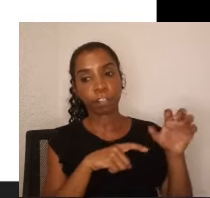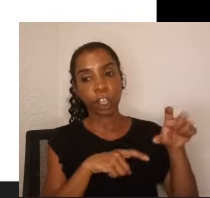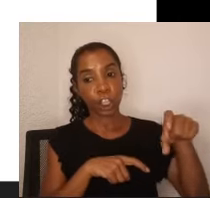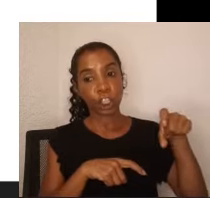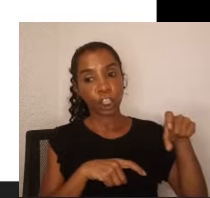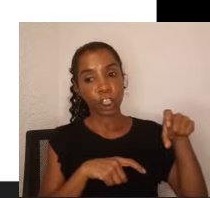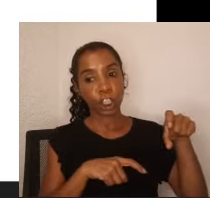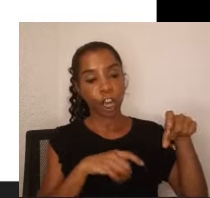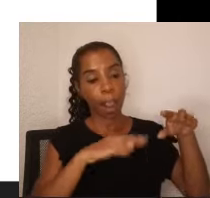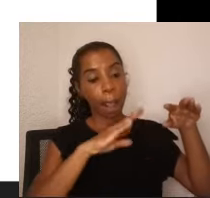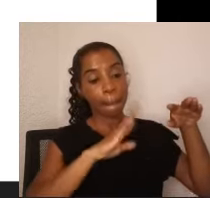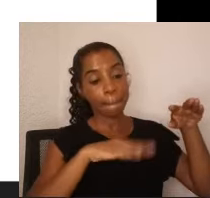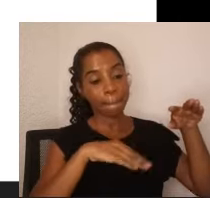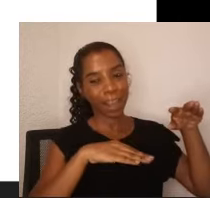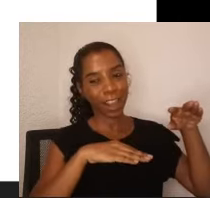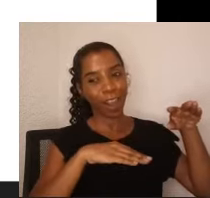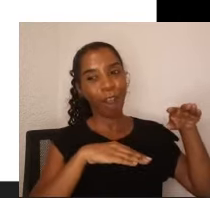do que 9.